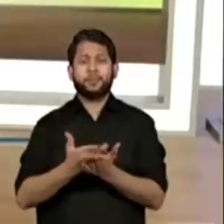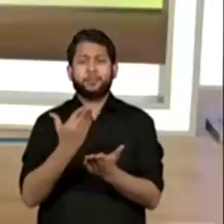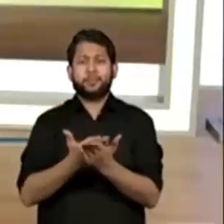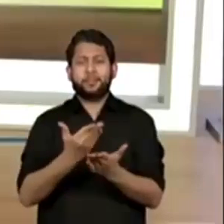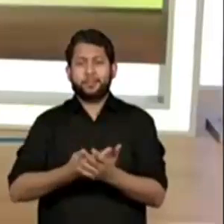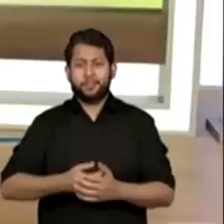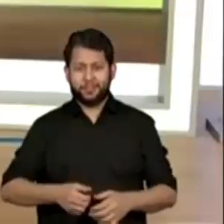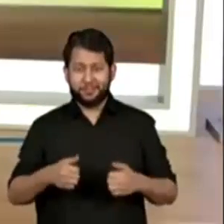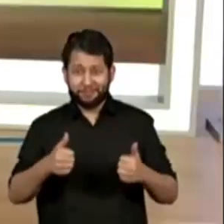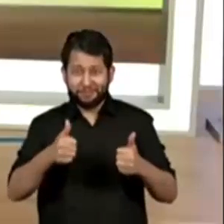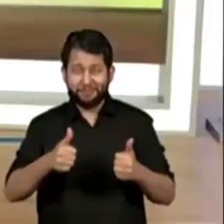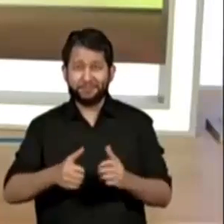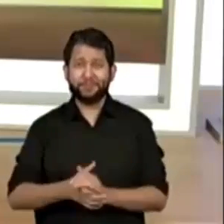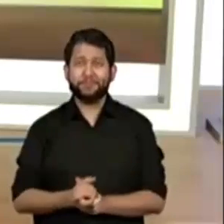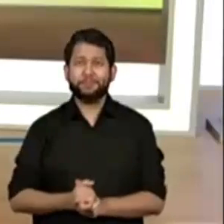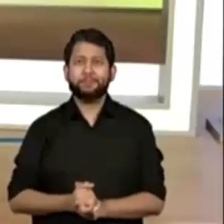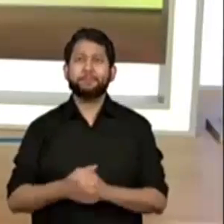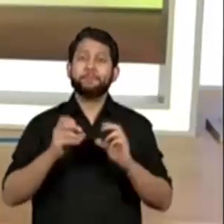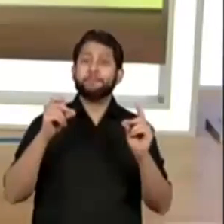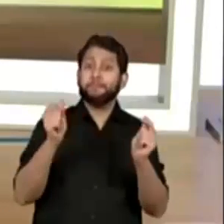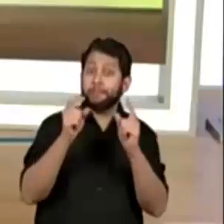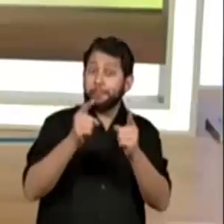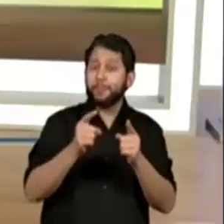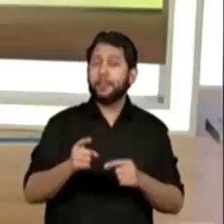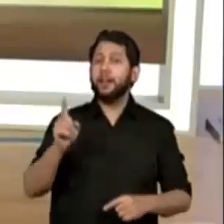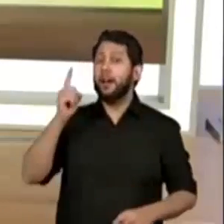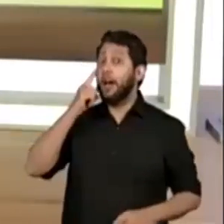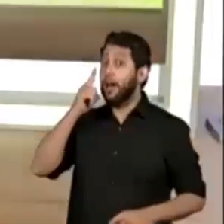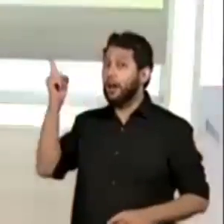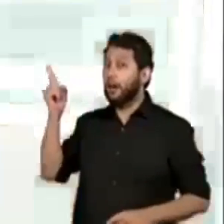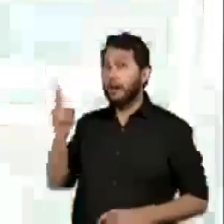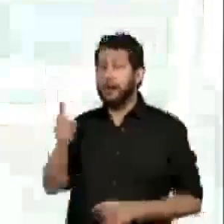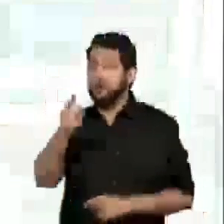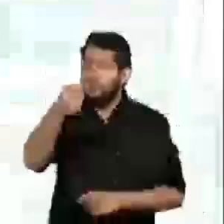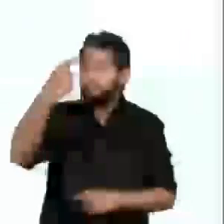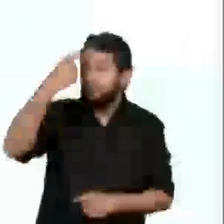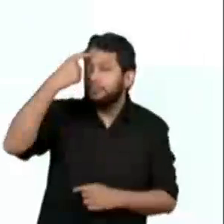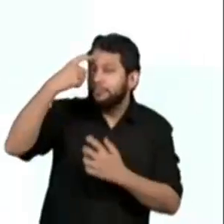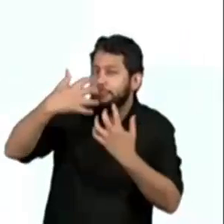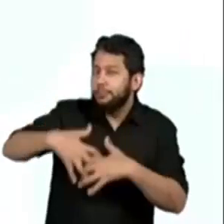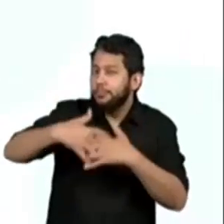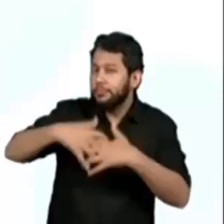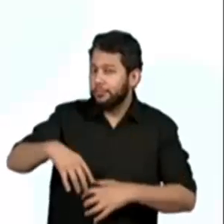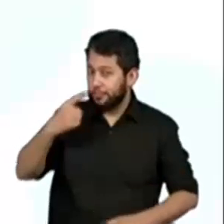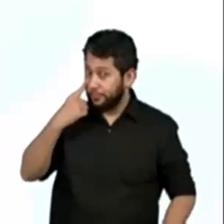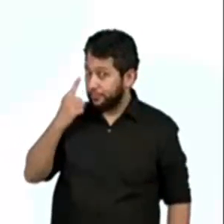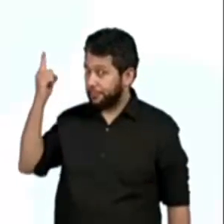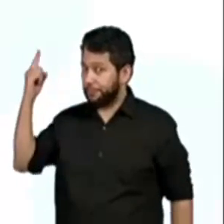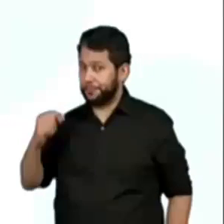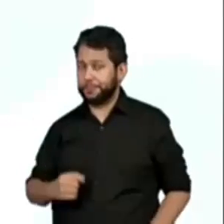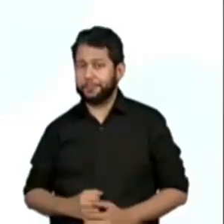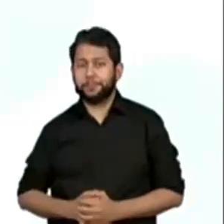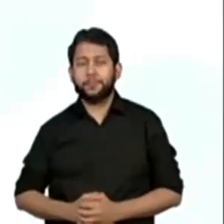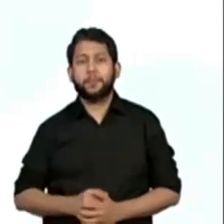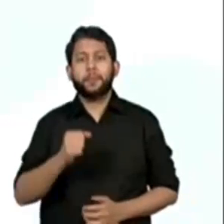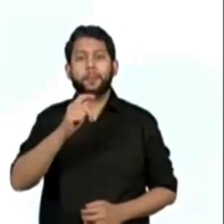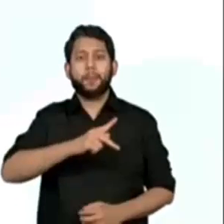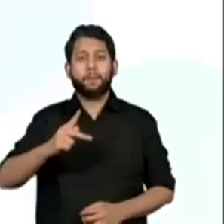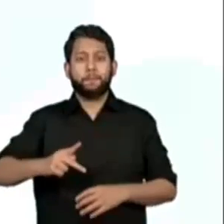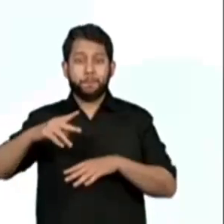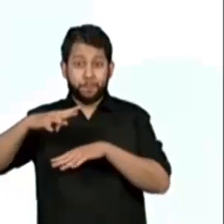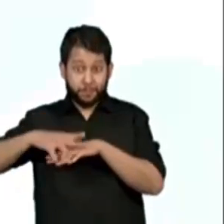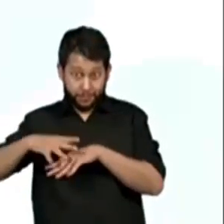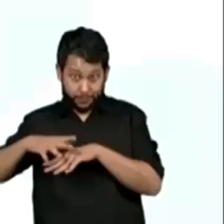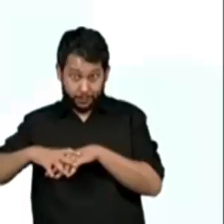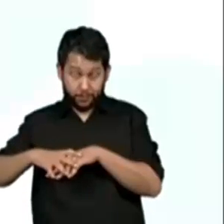vamos. E aí, tem uma situação, um problema para vocês. Dá uma olhada. Em uma aula de matemática, a